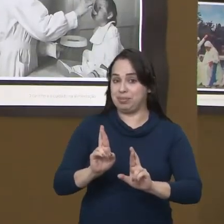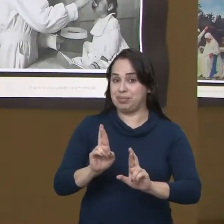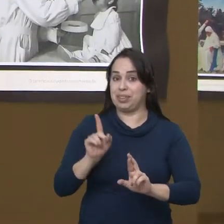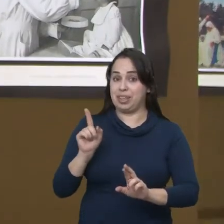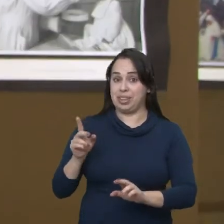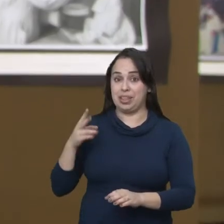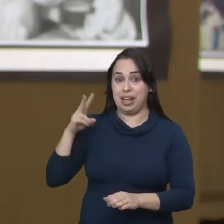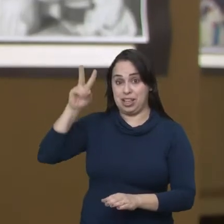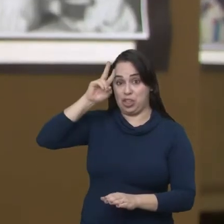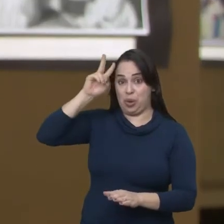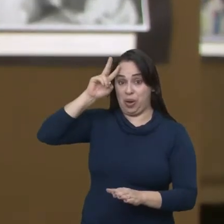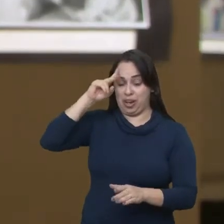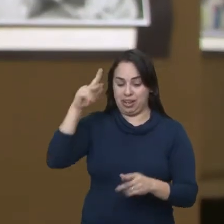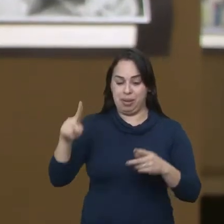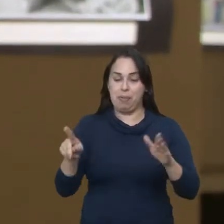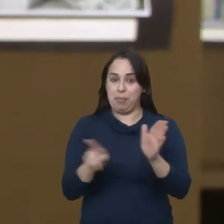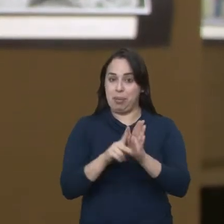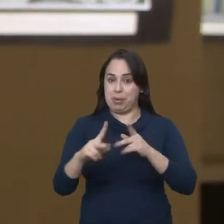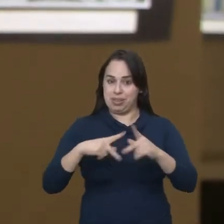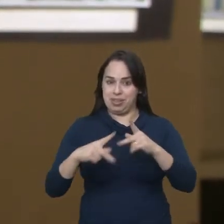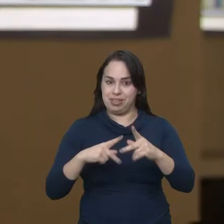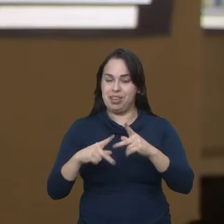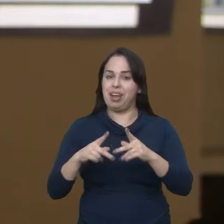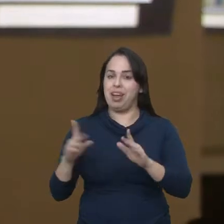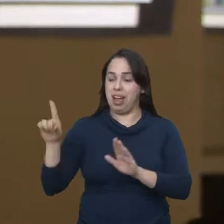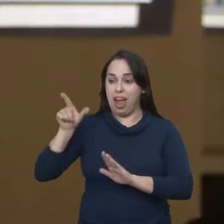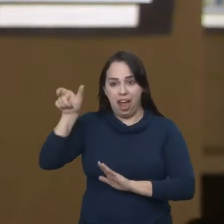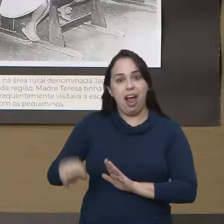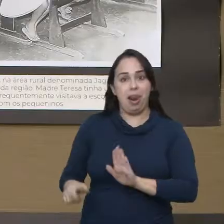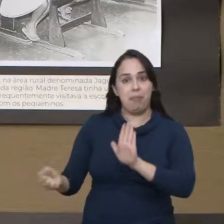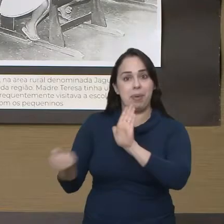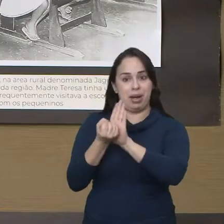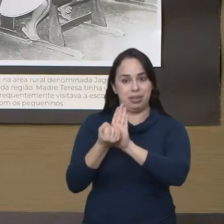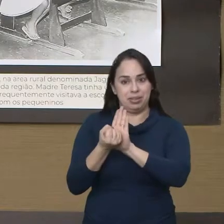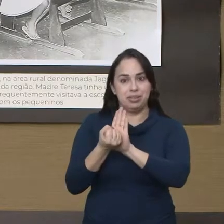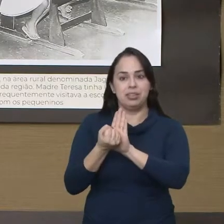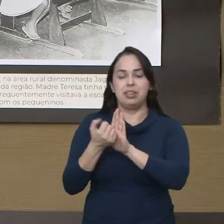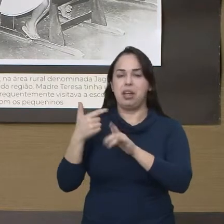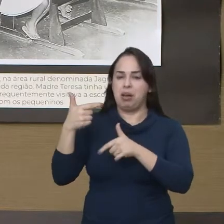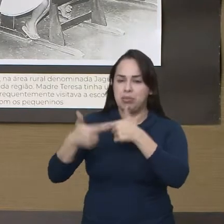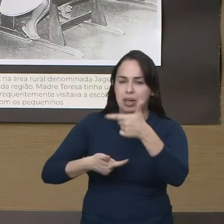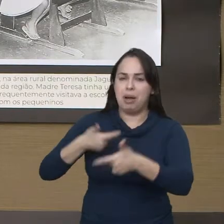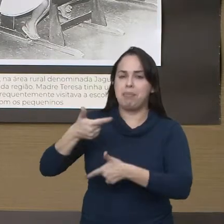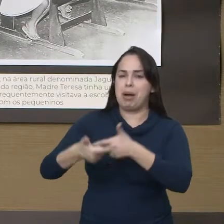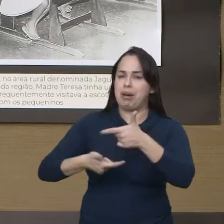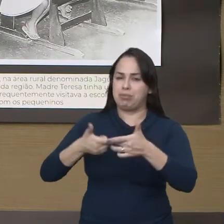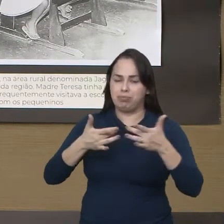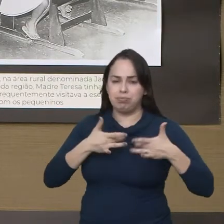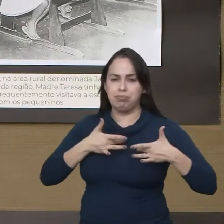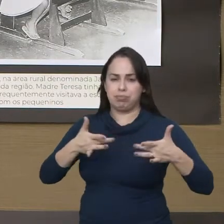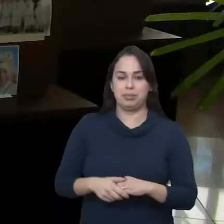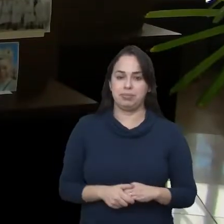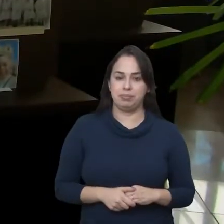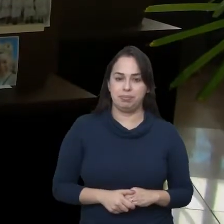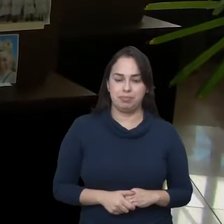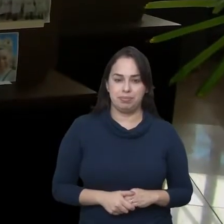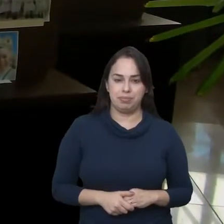marca na história de São José, tendo como instrumento o amor. Um trabalho dedicado a quem mais